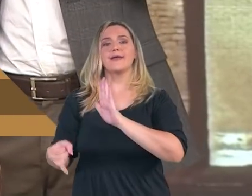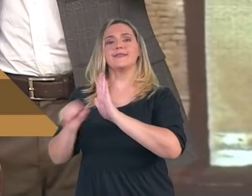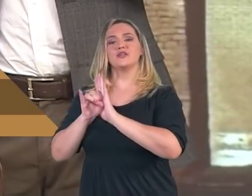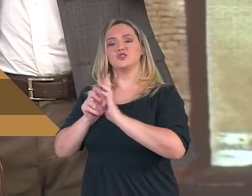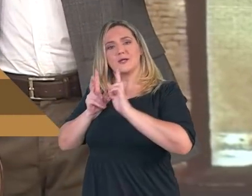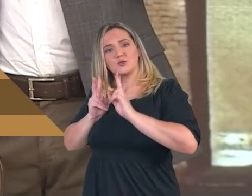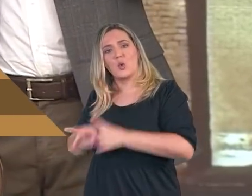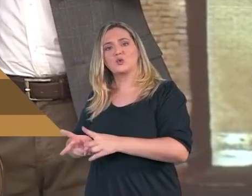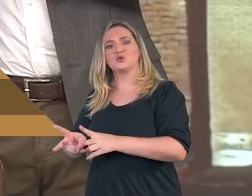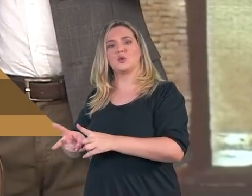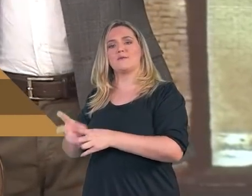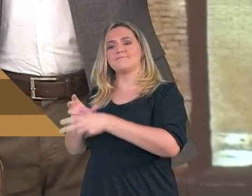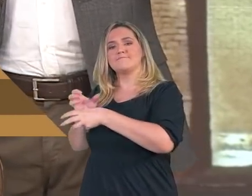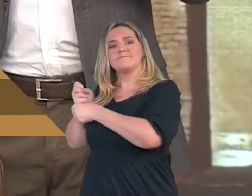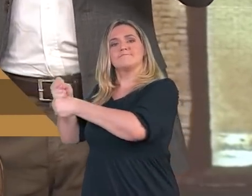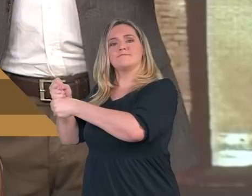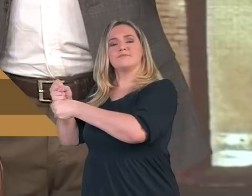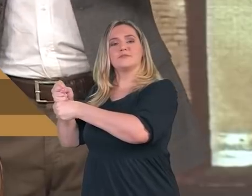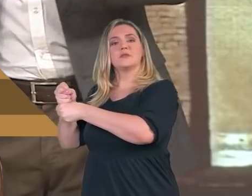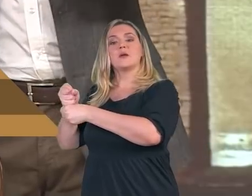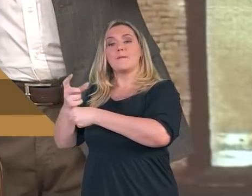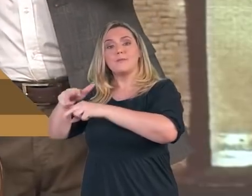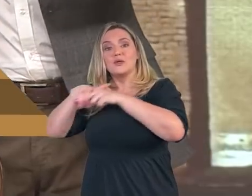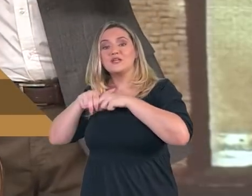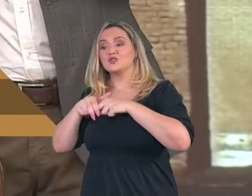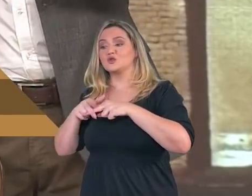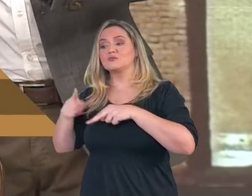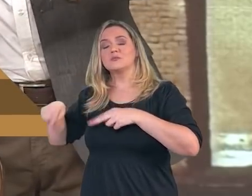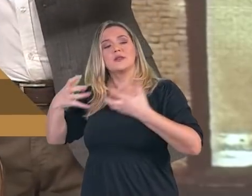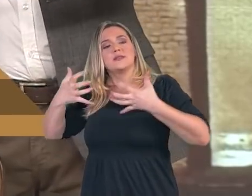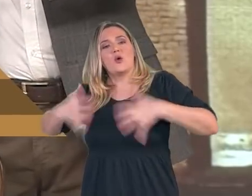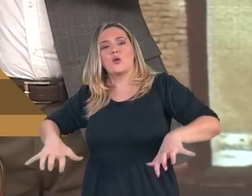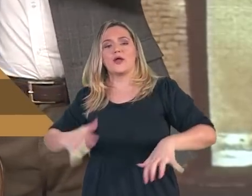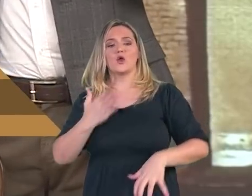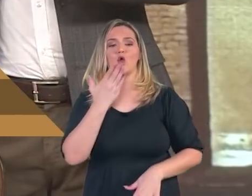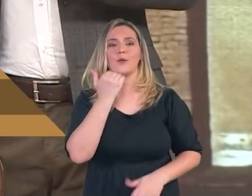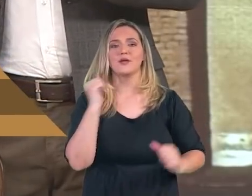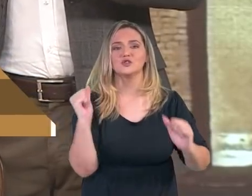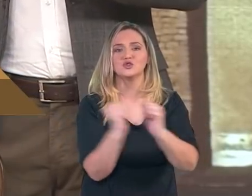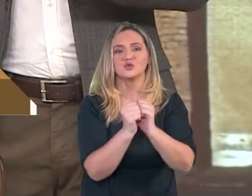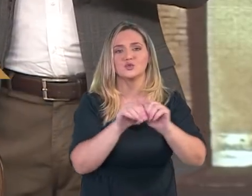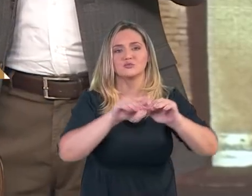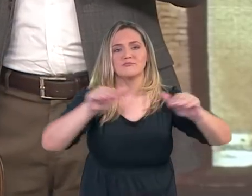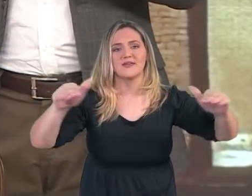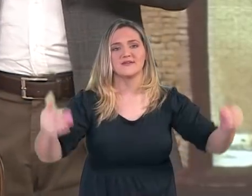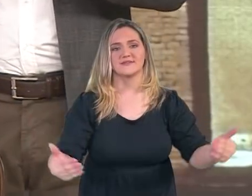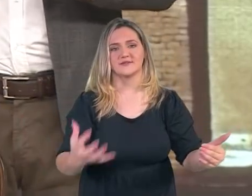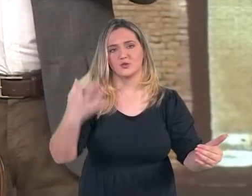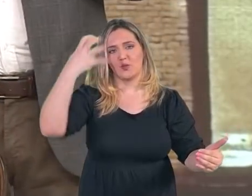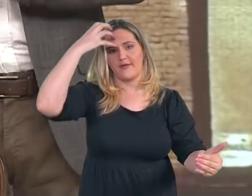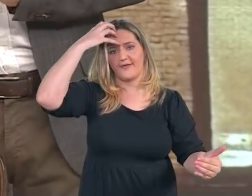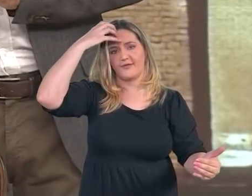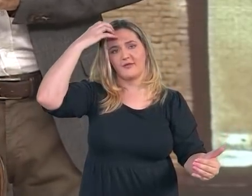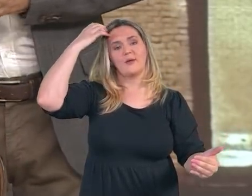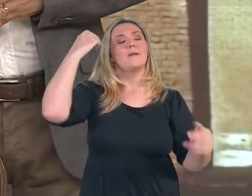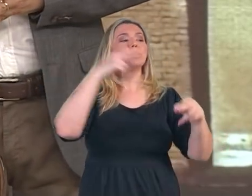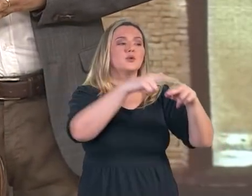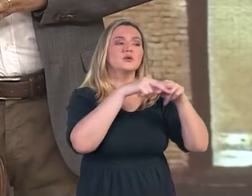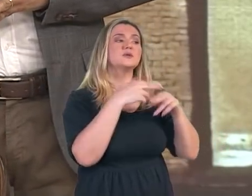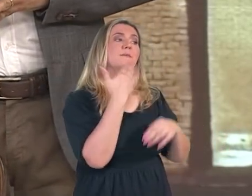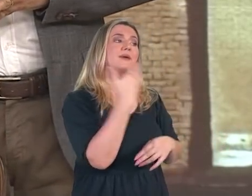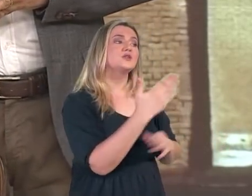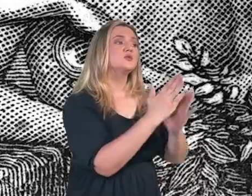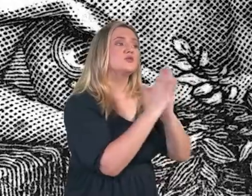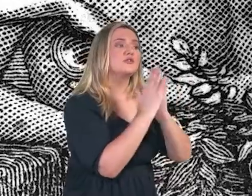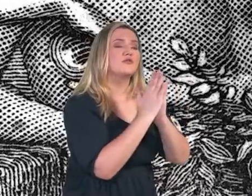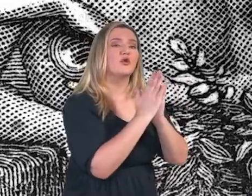e seus amigos escolhem não participar da mesa do rei. Porém, é mais do que isso. Ele pede apenas vegetais. E por